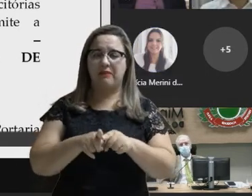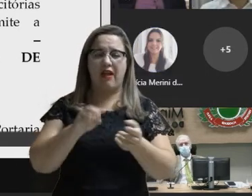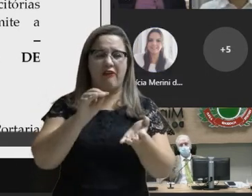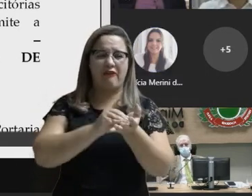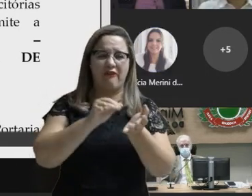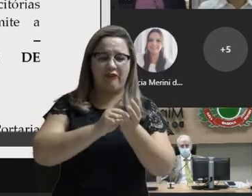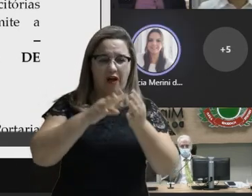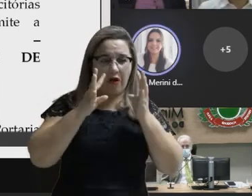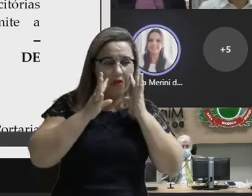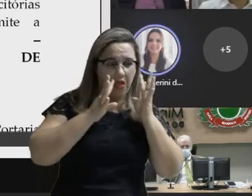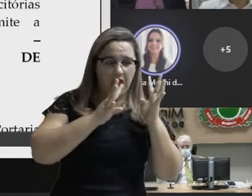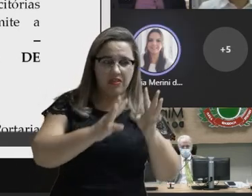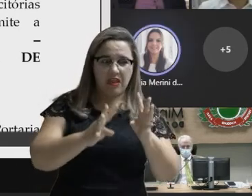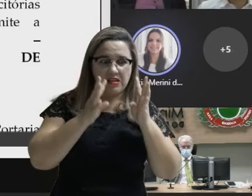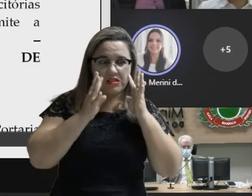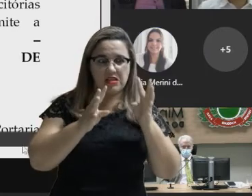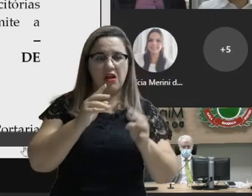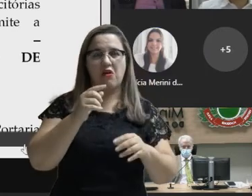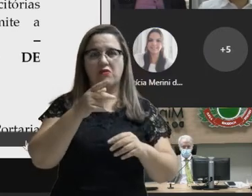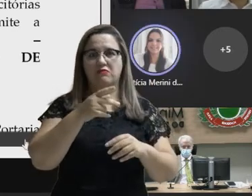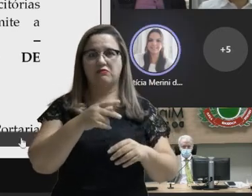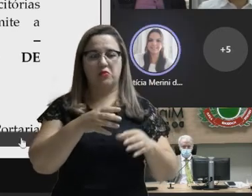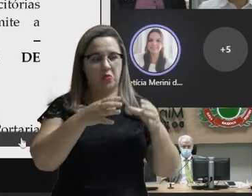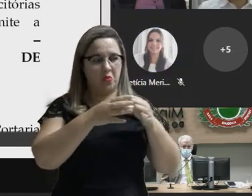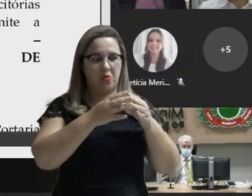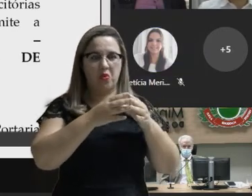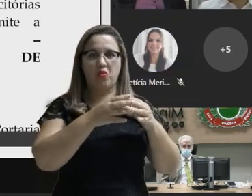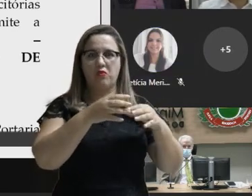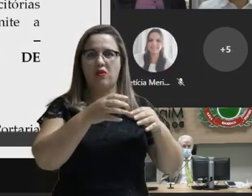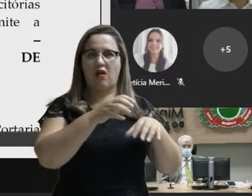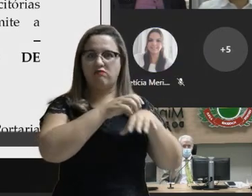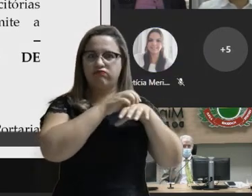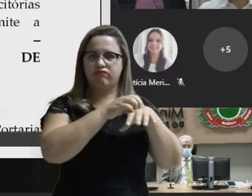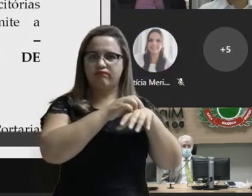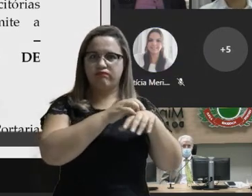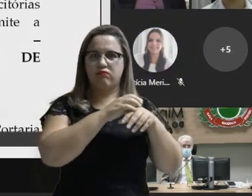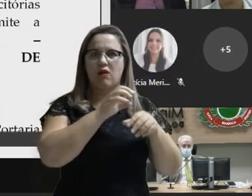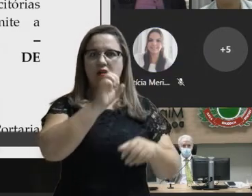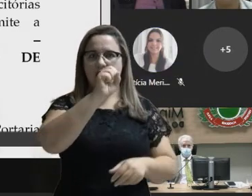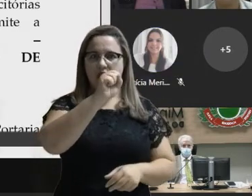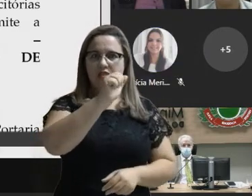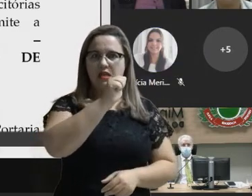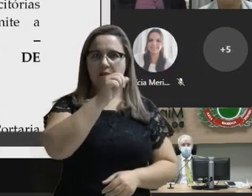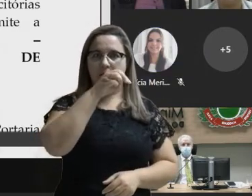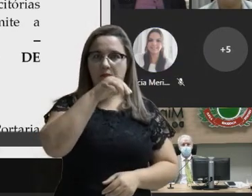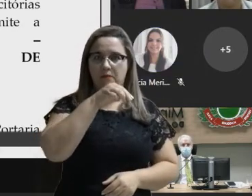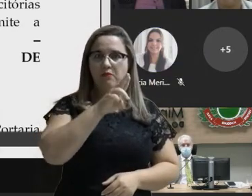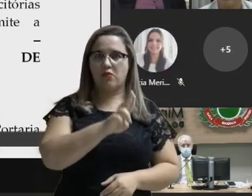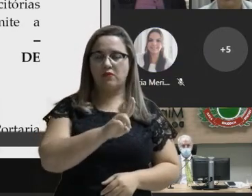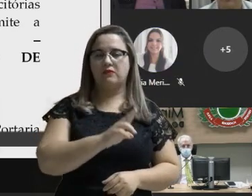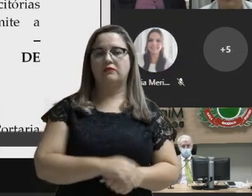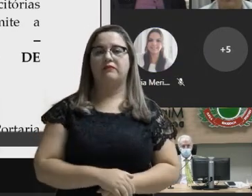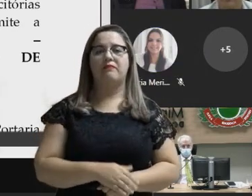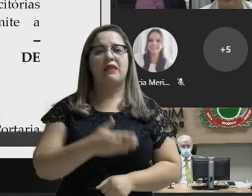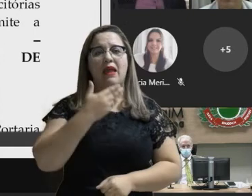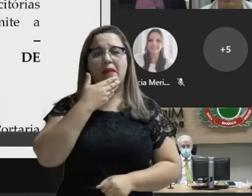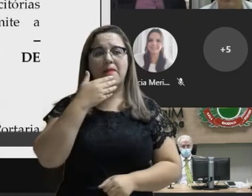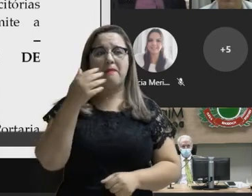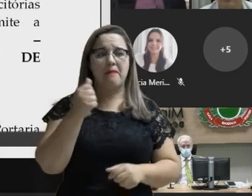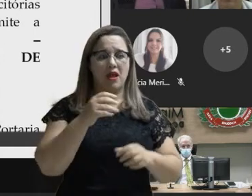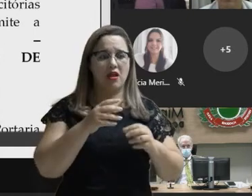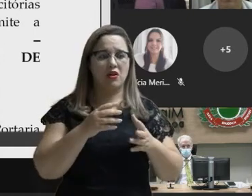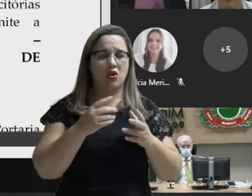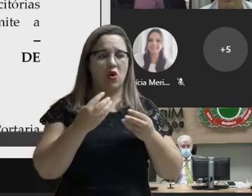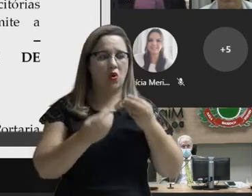do SAMU. E aí o doutor Marcelo entendeu que a melhor solução é procurar na seara